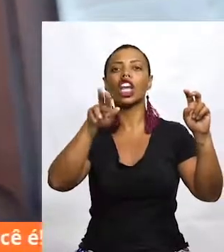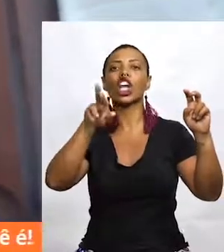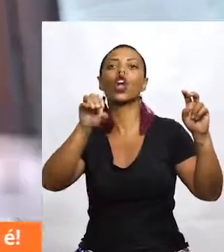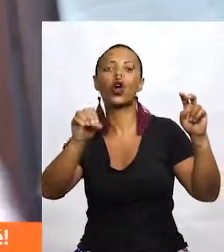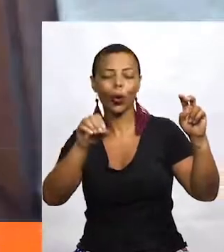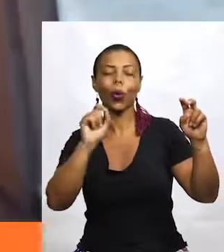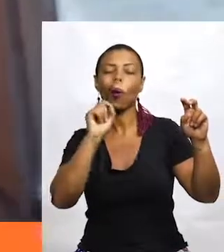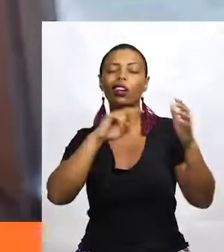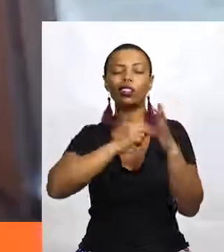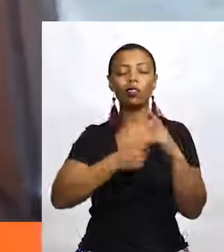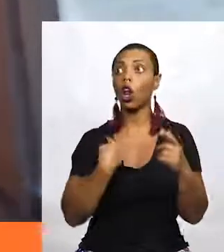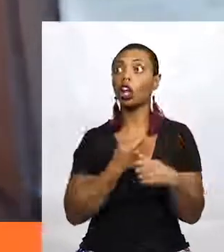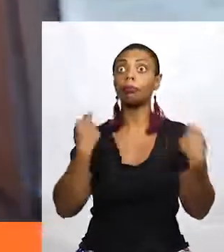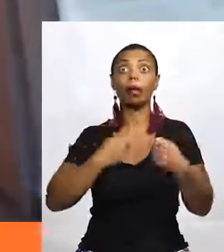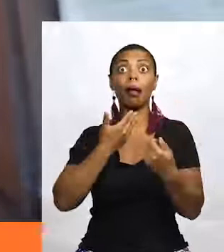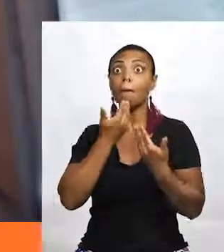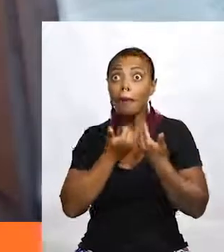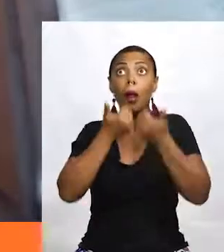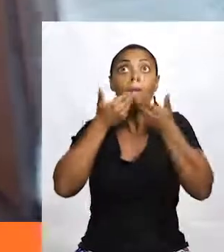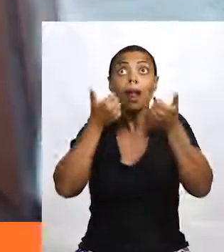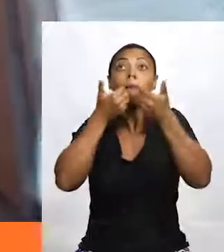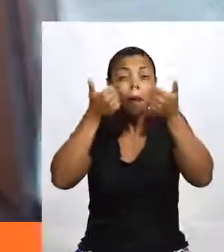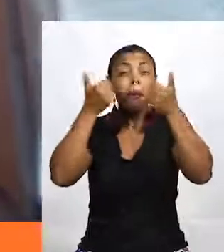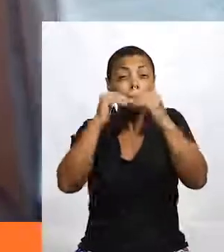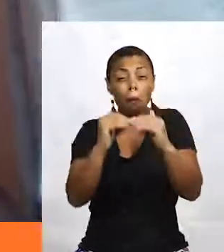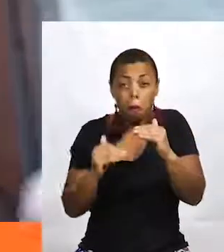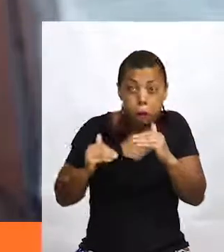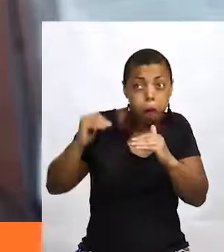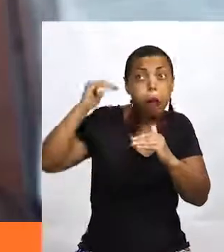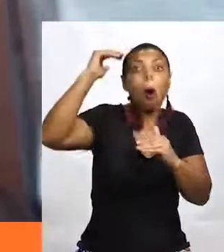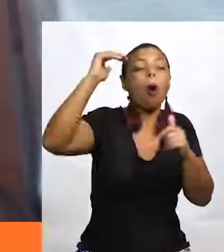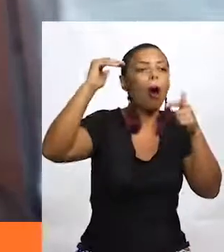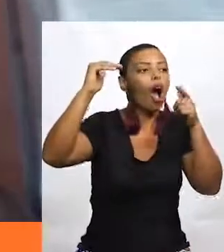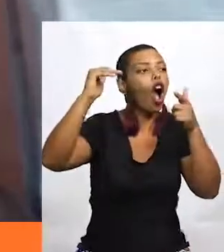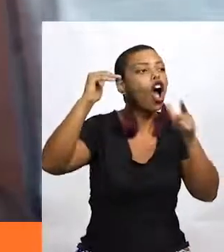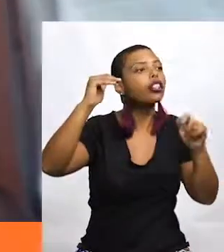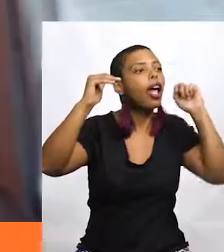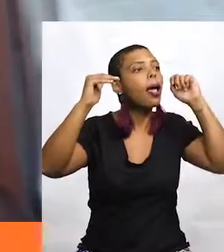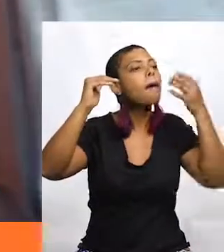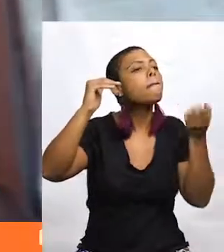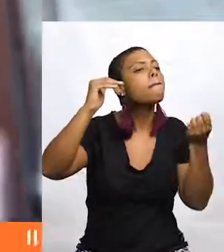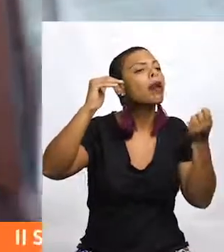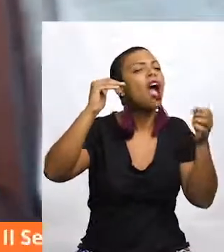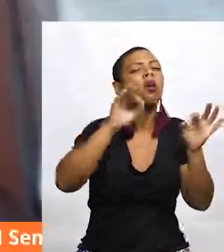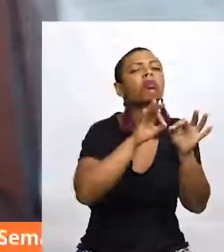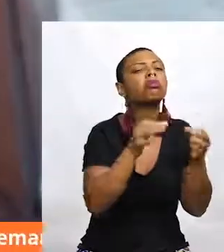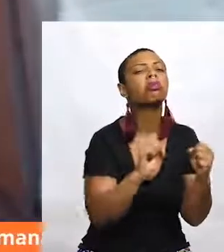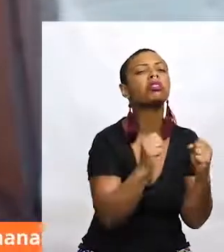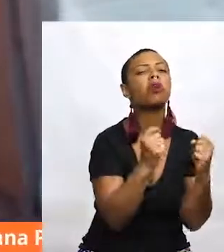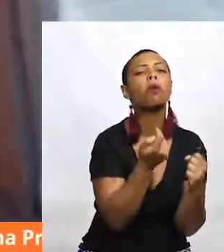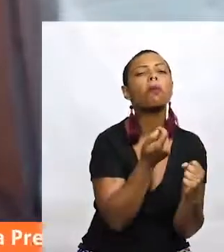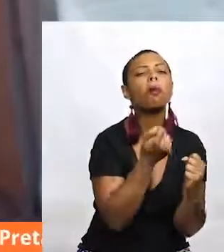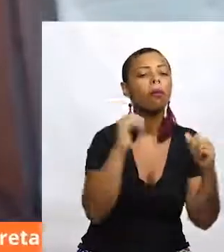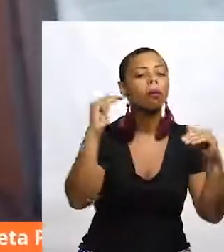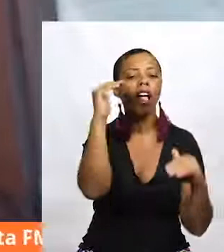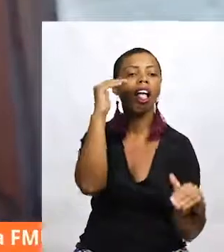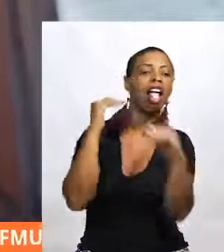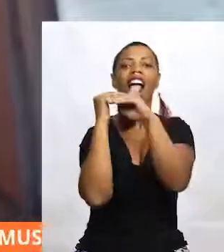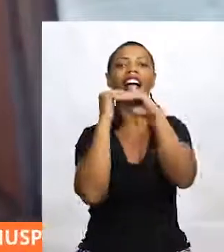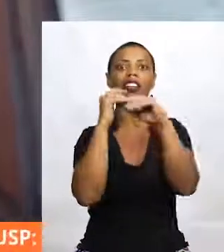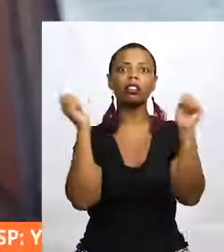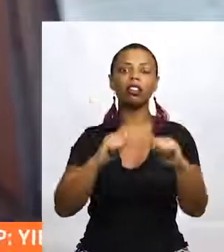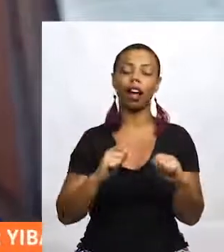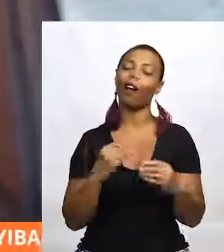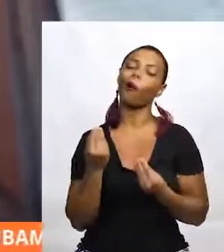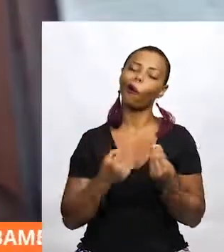de um spotlight, de um lugar de conforto ou de destaque na ciência que a gente pratica ou na profissão